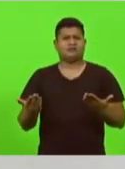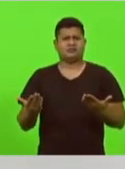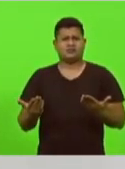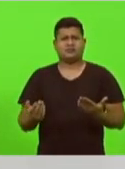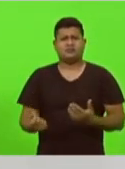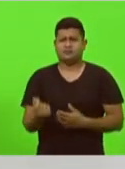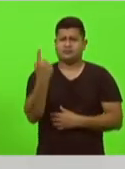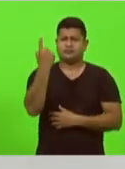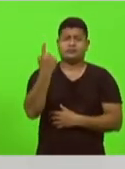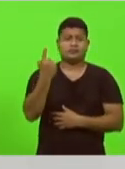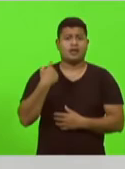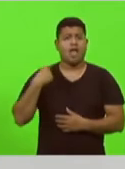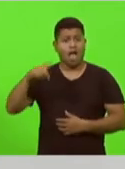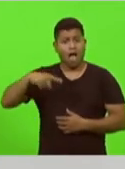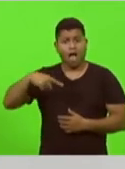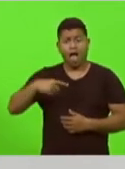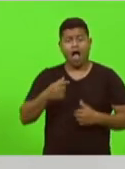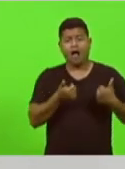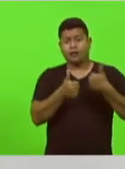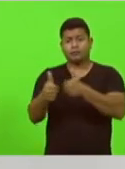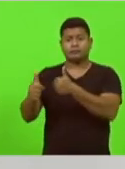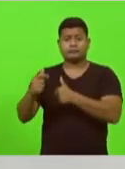Perseguição política.